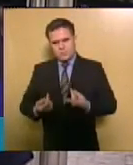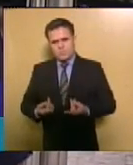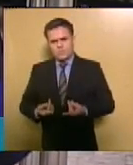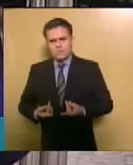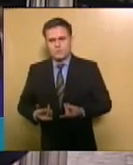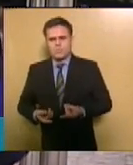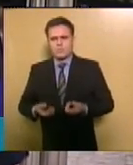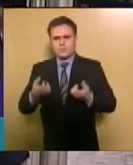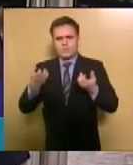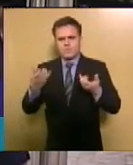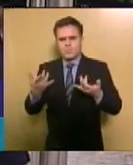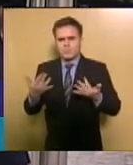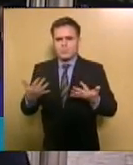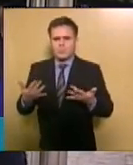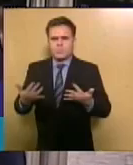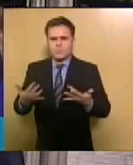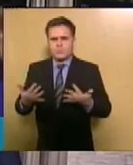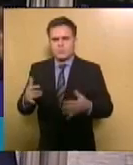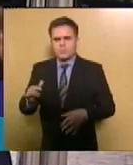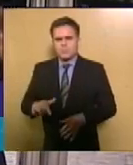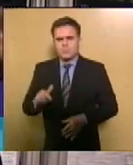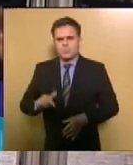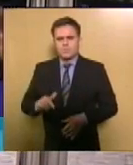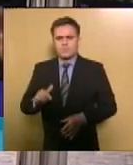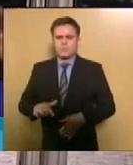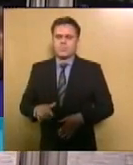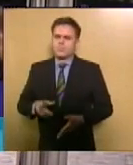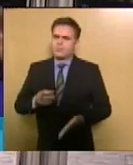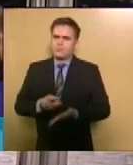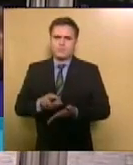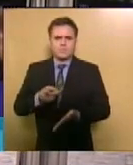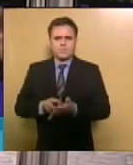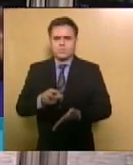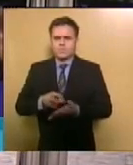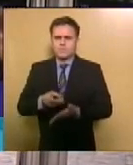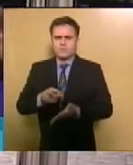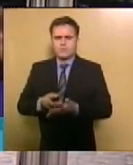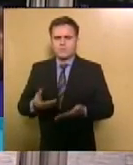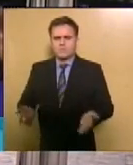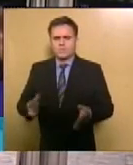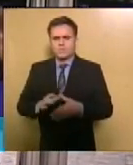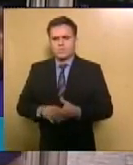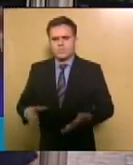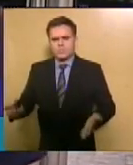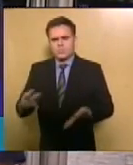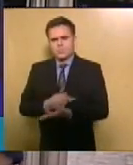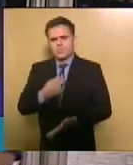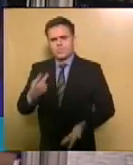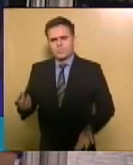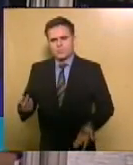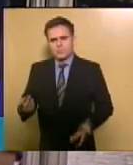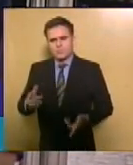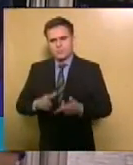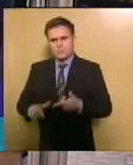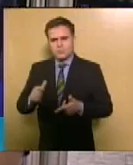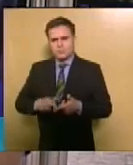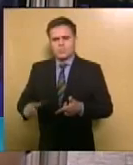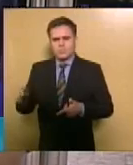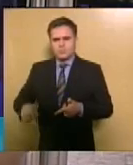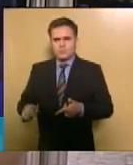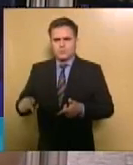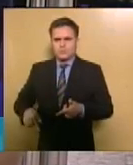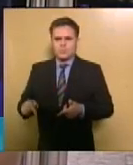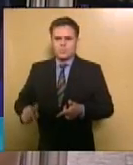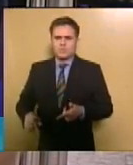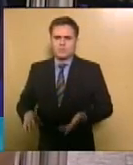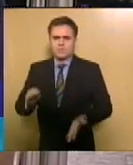colocar nessa casa uma uma constante situação crítica Nossa que é a